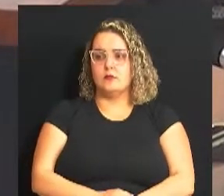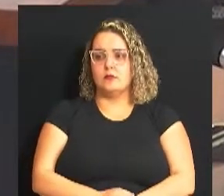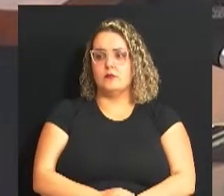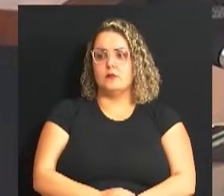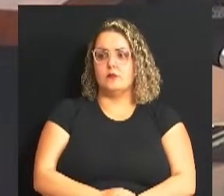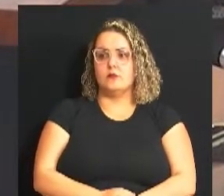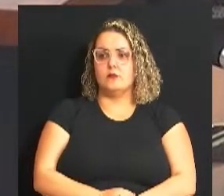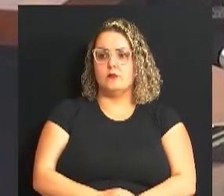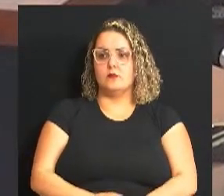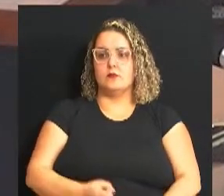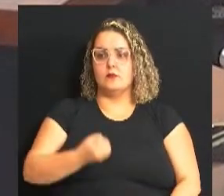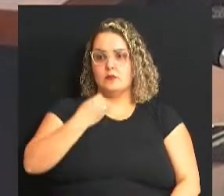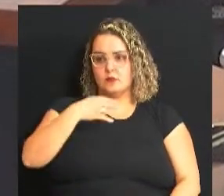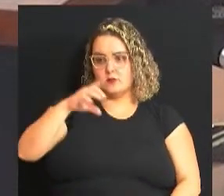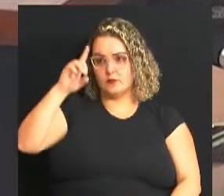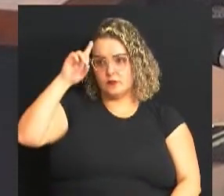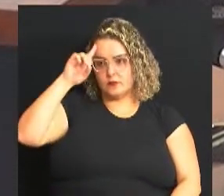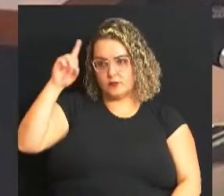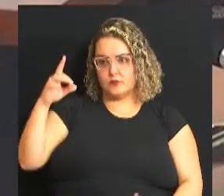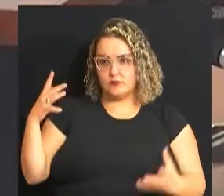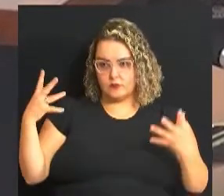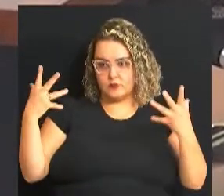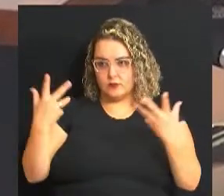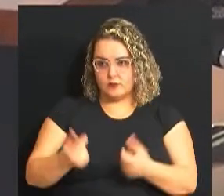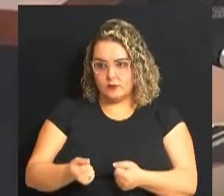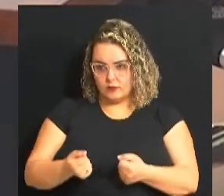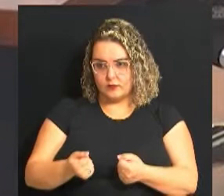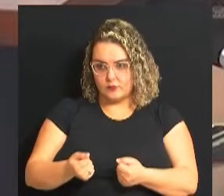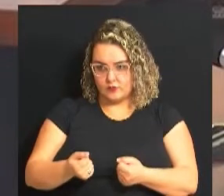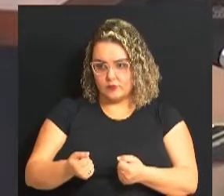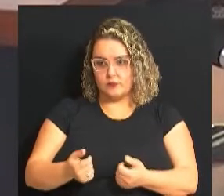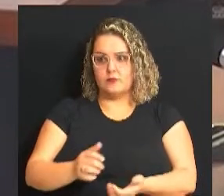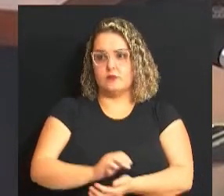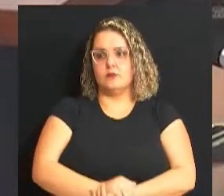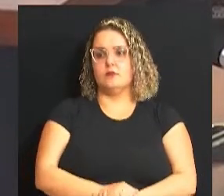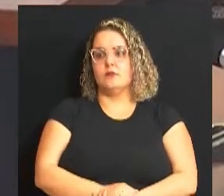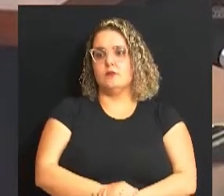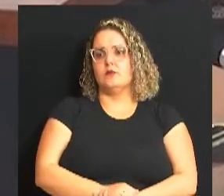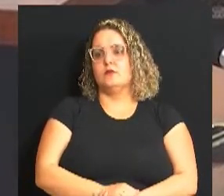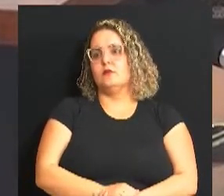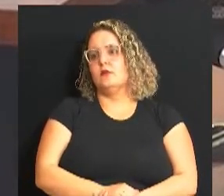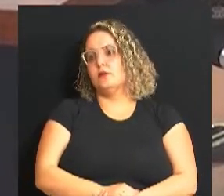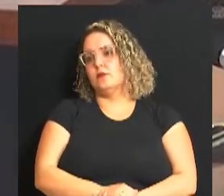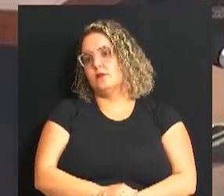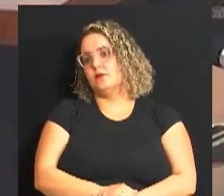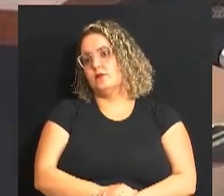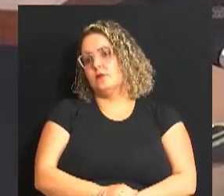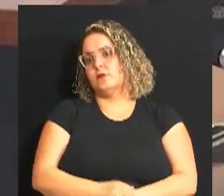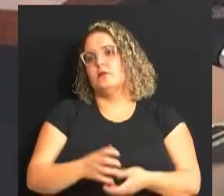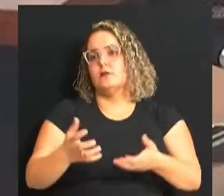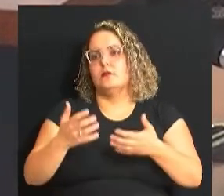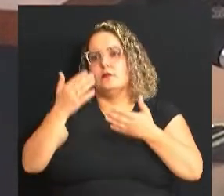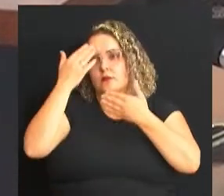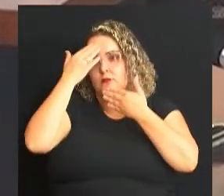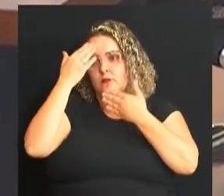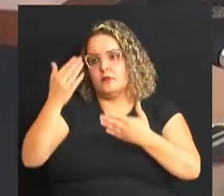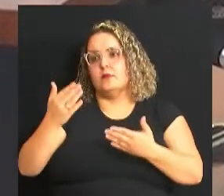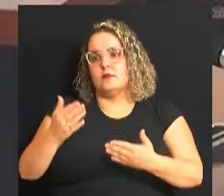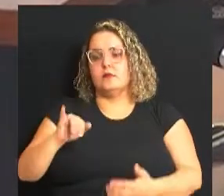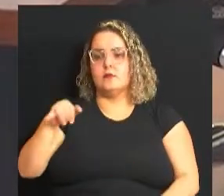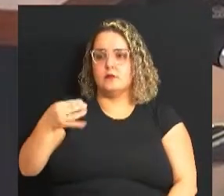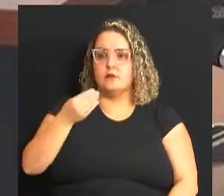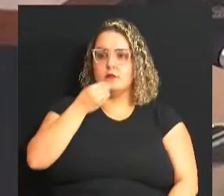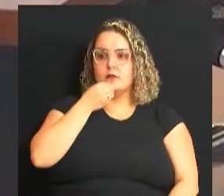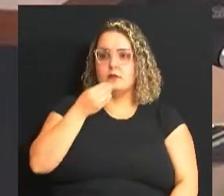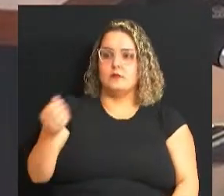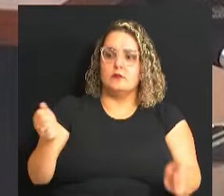Bom dia a todos, todas. Eu quero agradecer, vereador, por essa oportunidade de estarmos